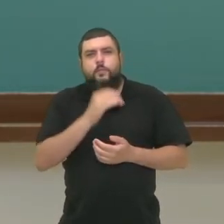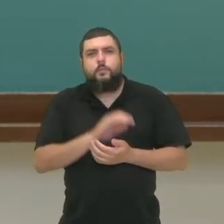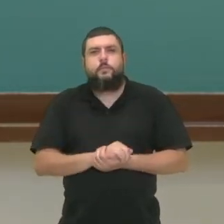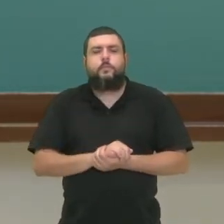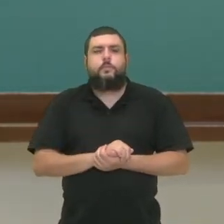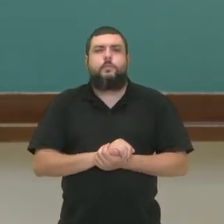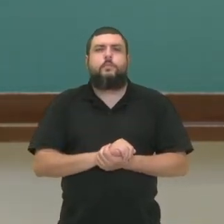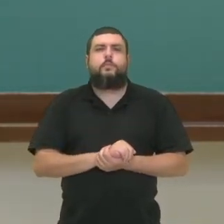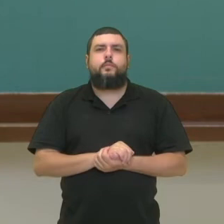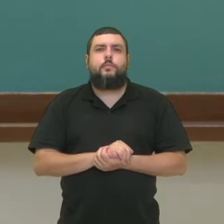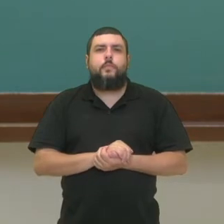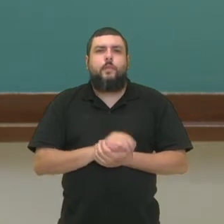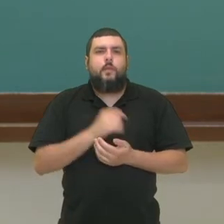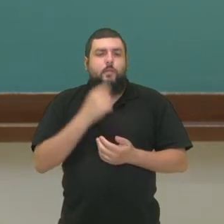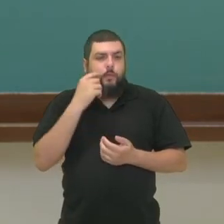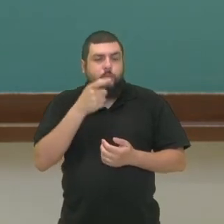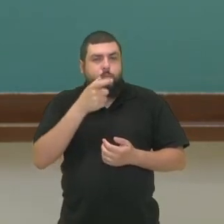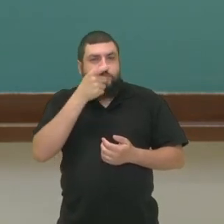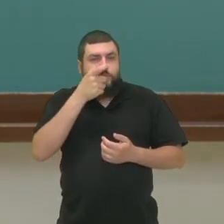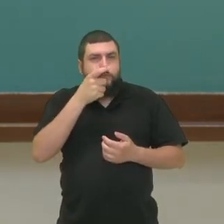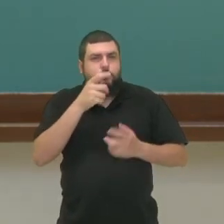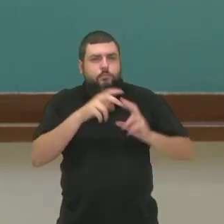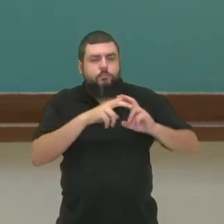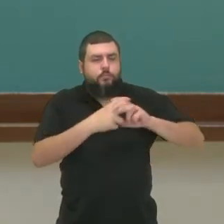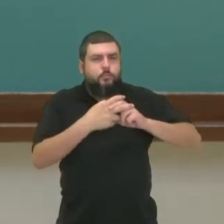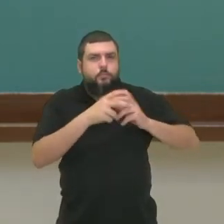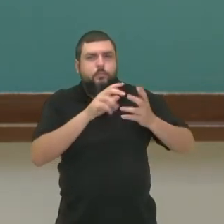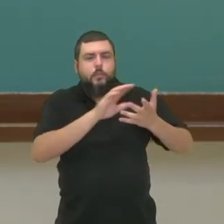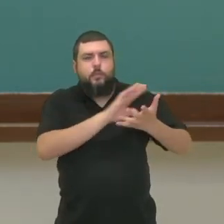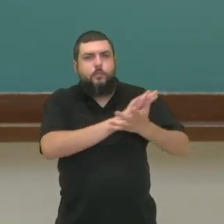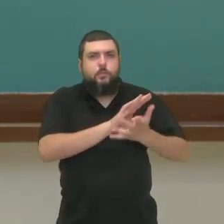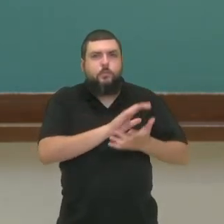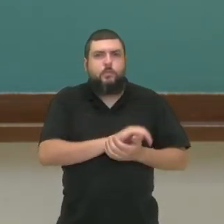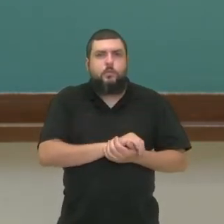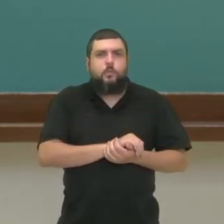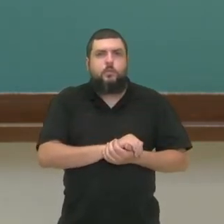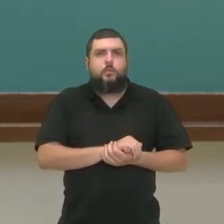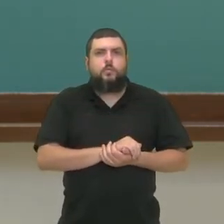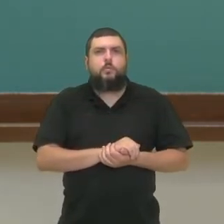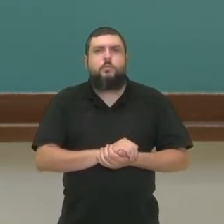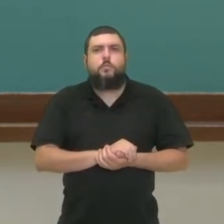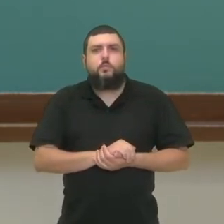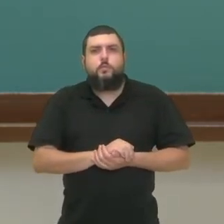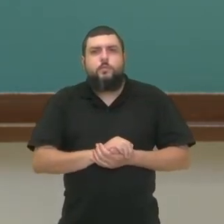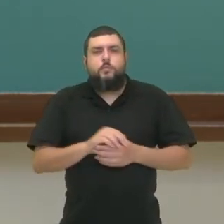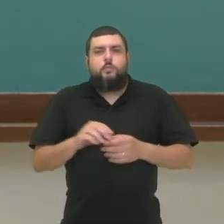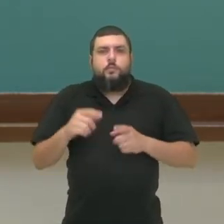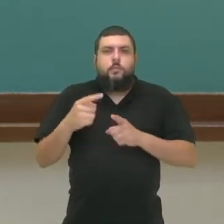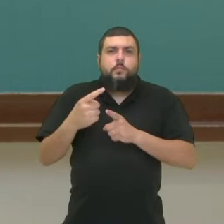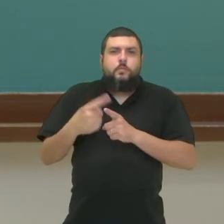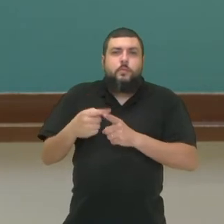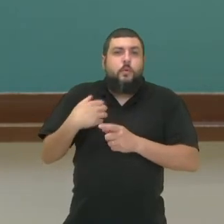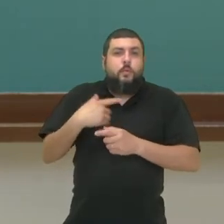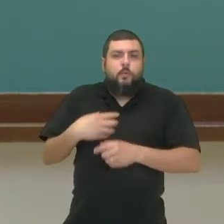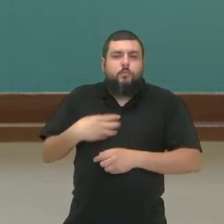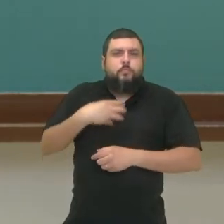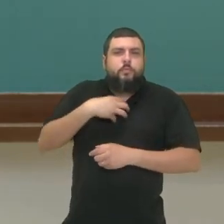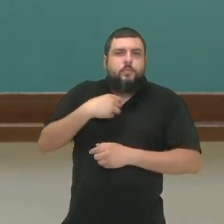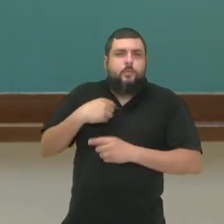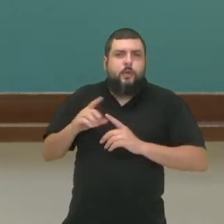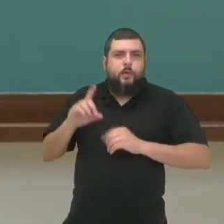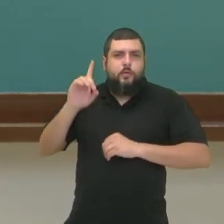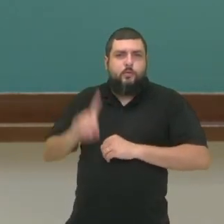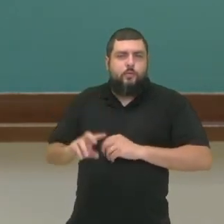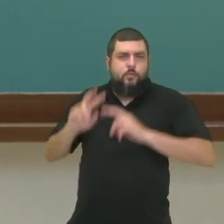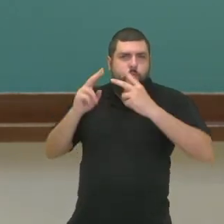para nós ia ficar meio assustador, né? Porque com os nossos olhos de hoje já tem uma ideia de vida, de direitos humanos. Você não pode